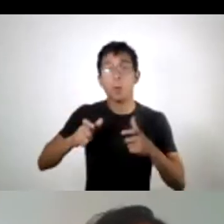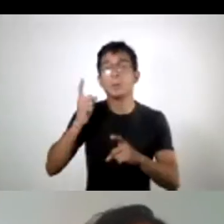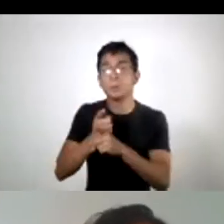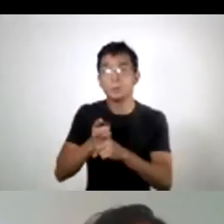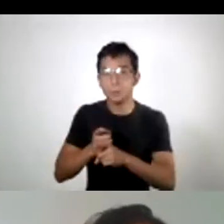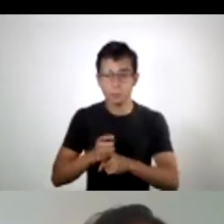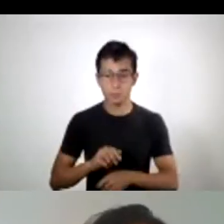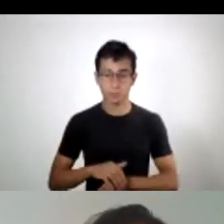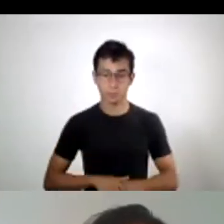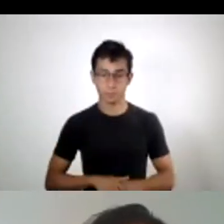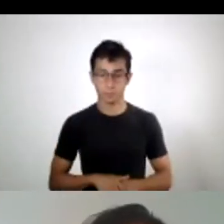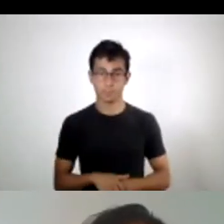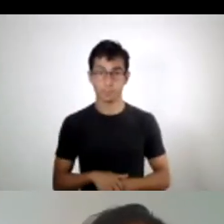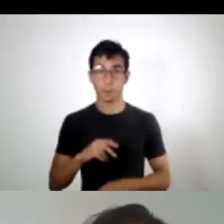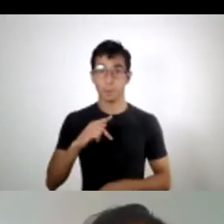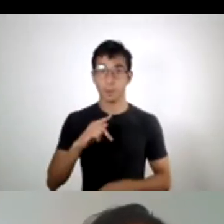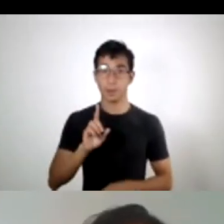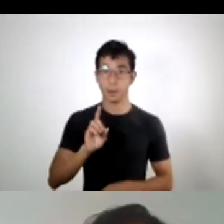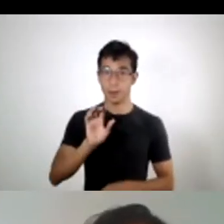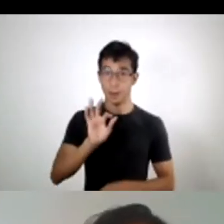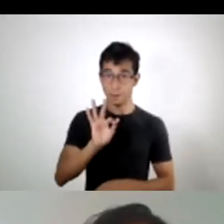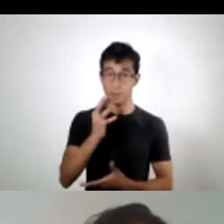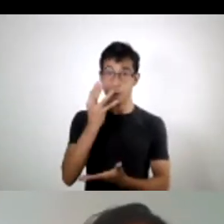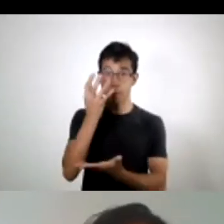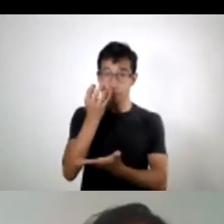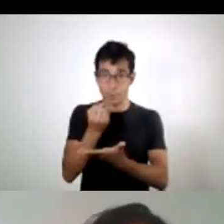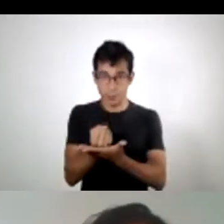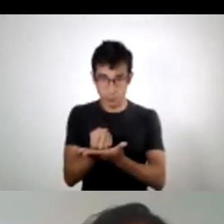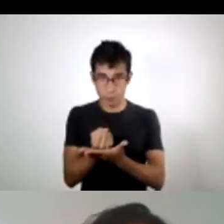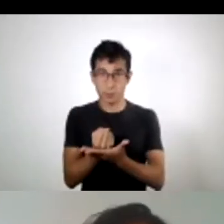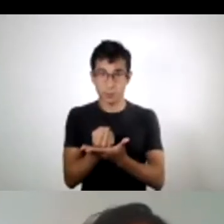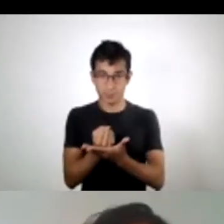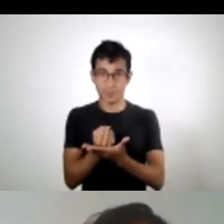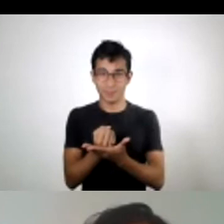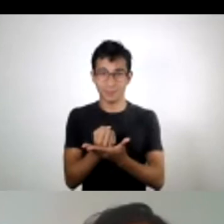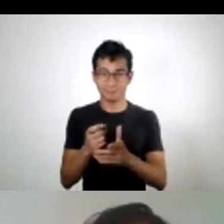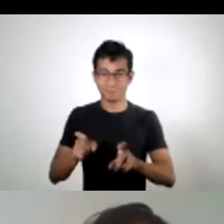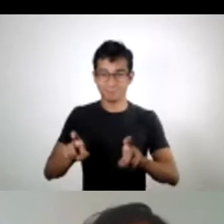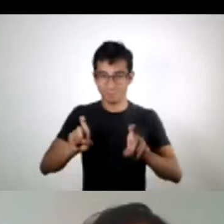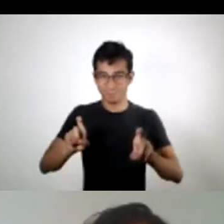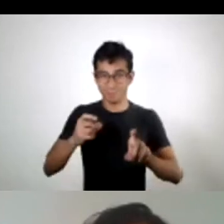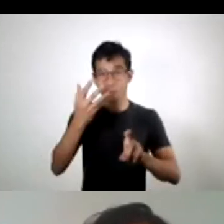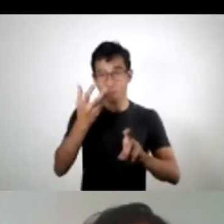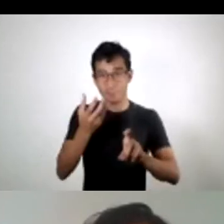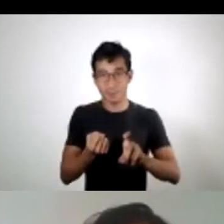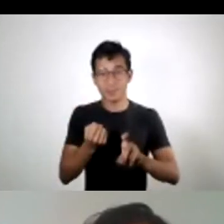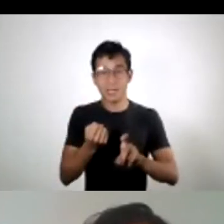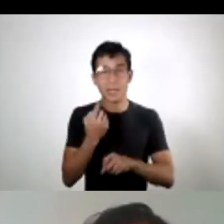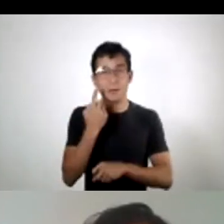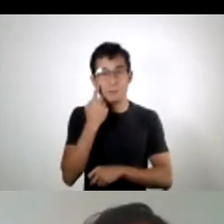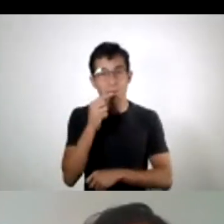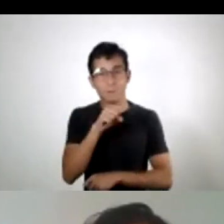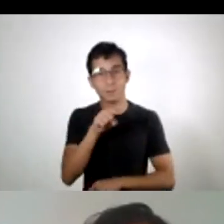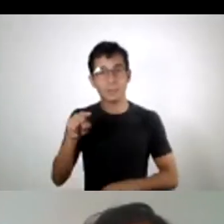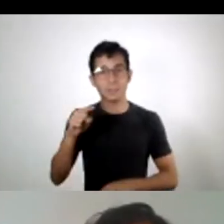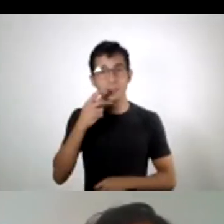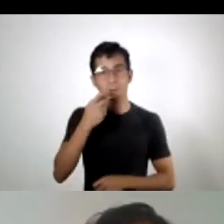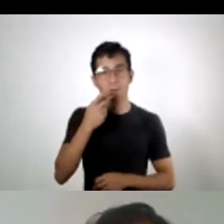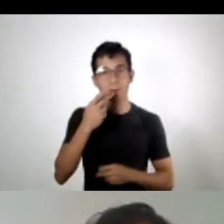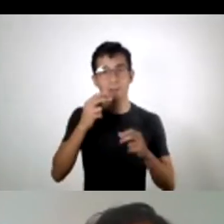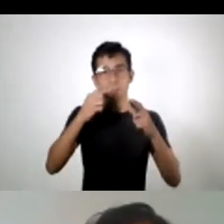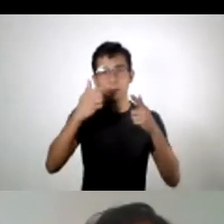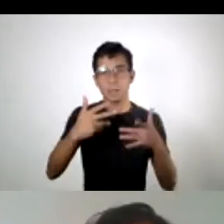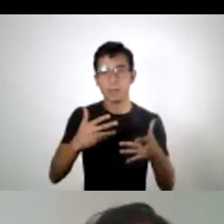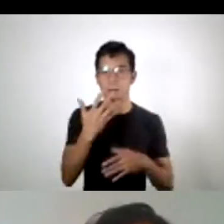aqui, né, o PDF, estou com ele em mãos, e estava ouvindo as meninas dizerem, né, todo esse cuidado com a natureza,